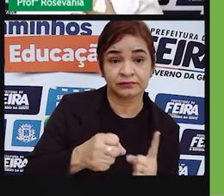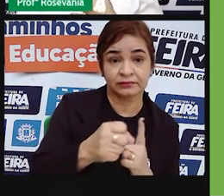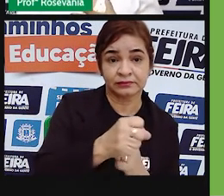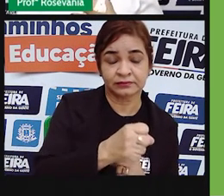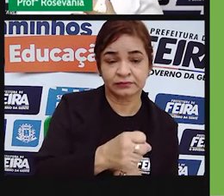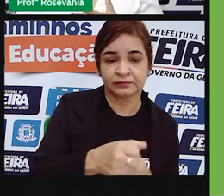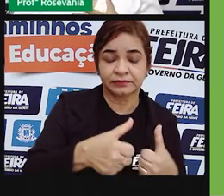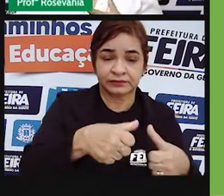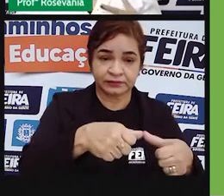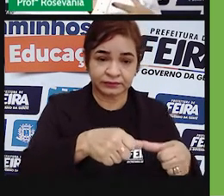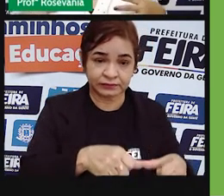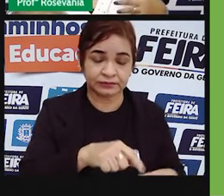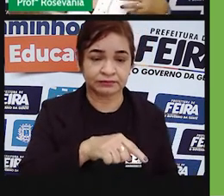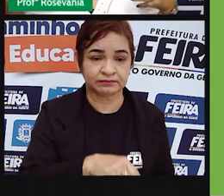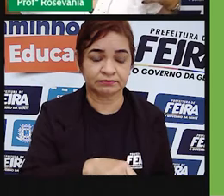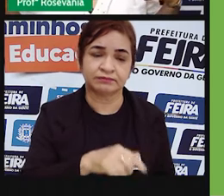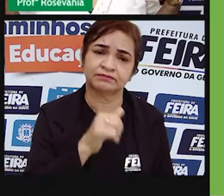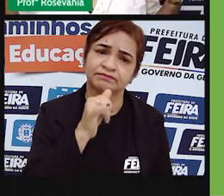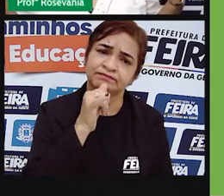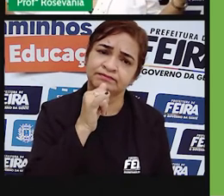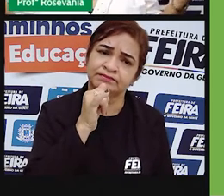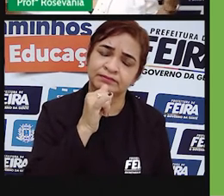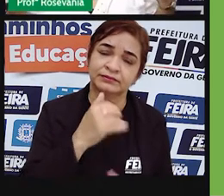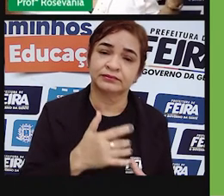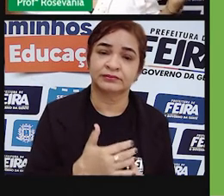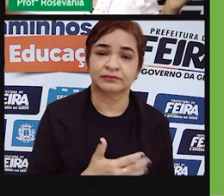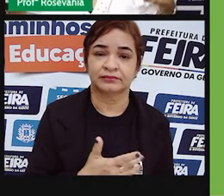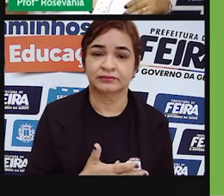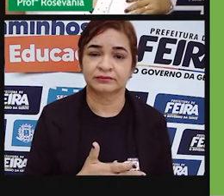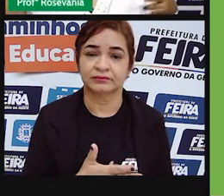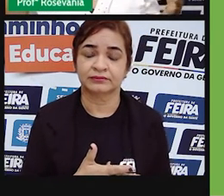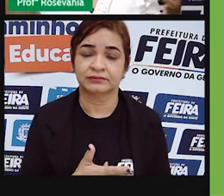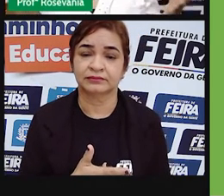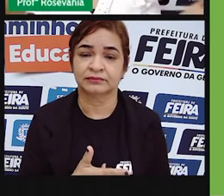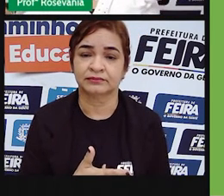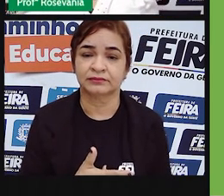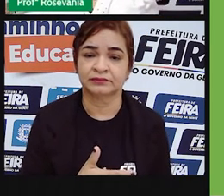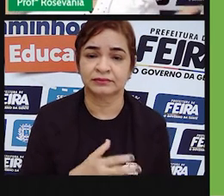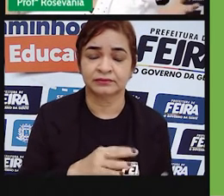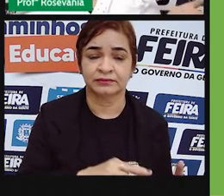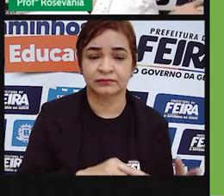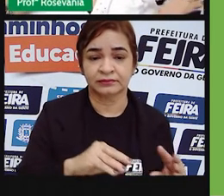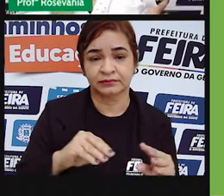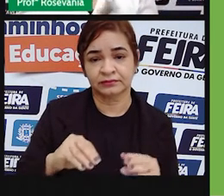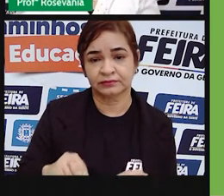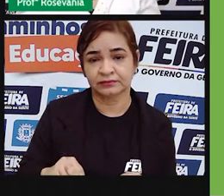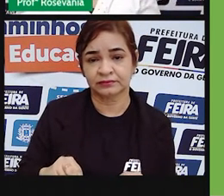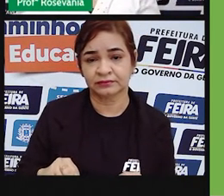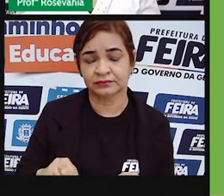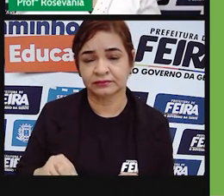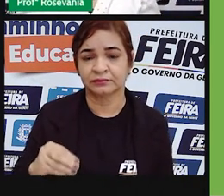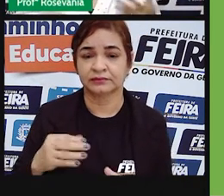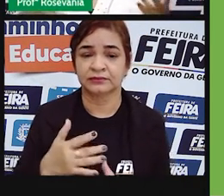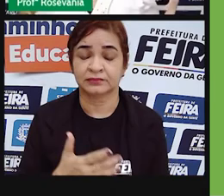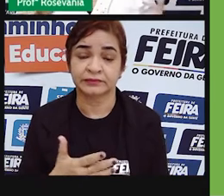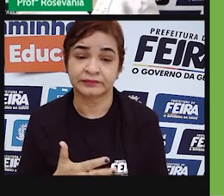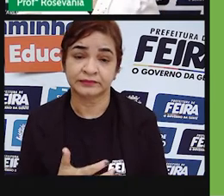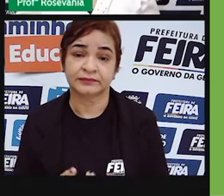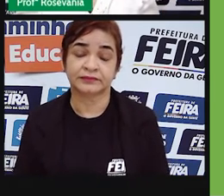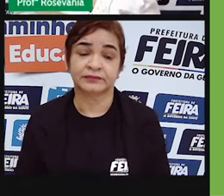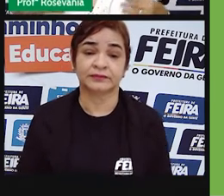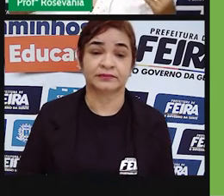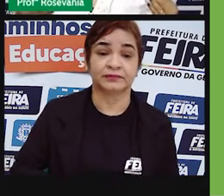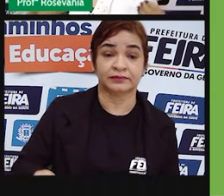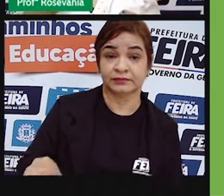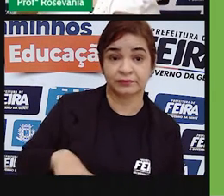ou numa cidade que eu já cheguei embora diz assim o mais alto que eu posso ir naquela cidade ali no meu emprego né no